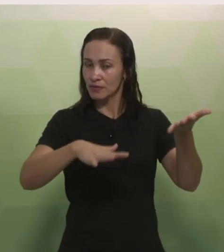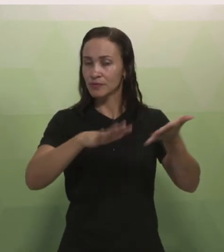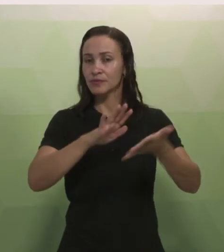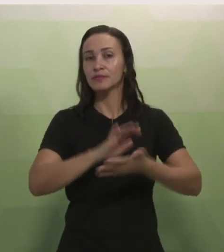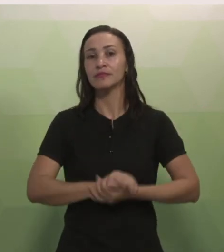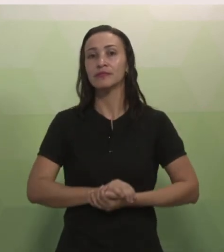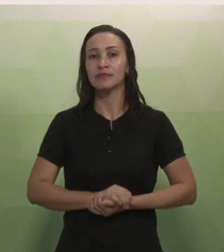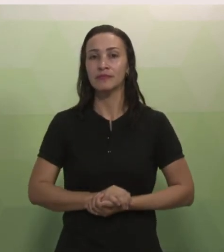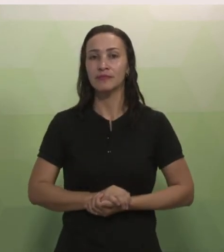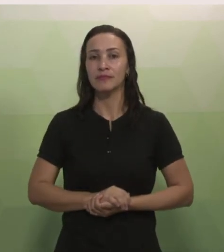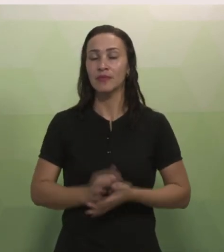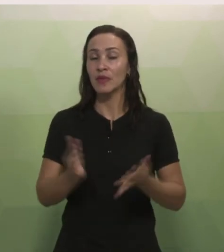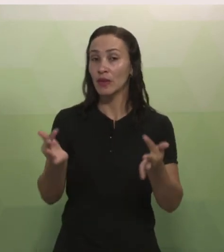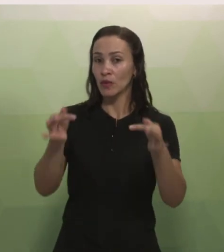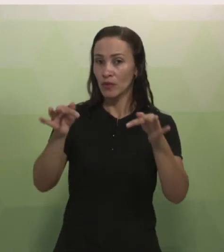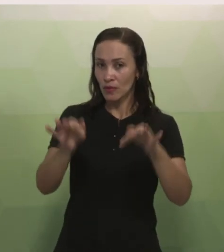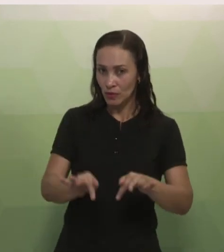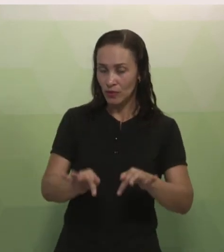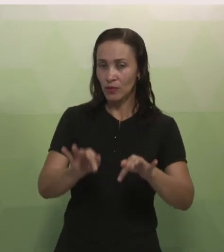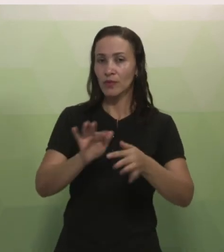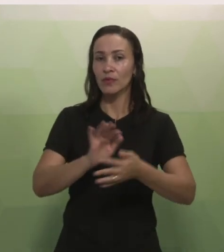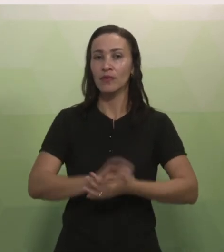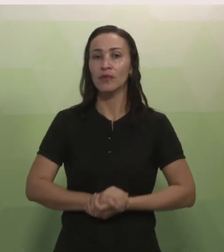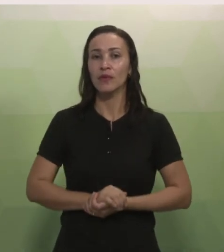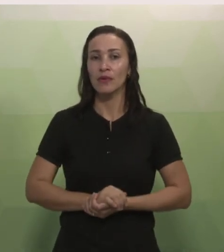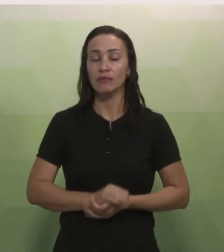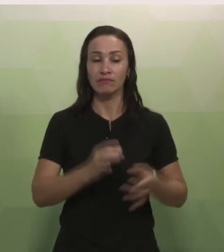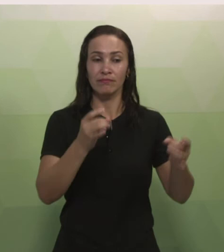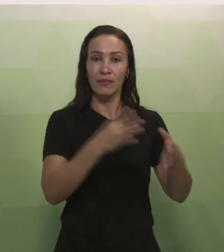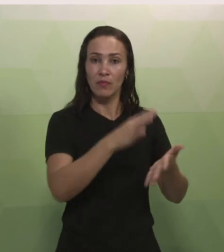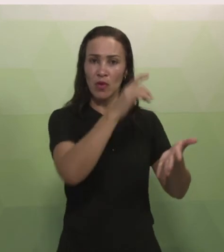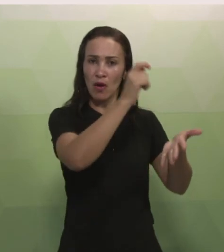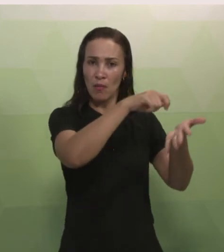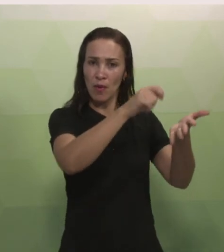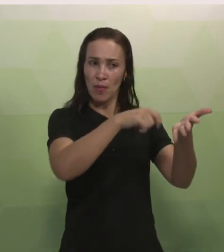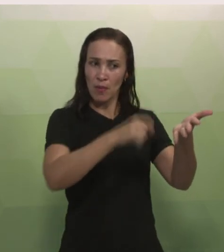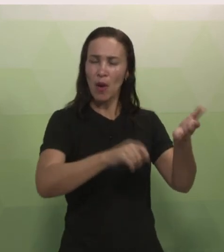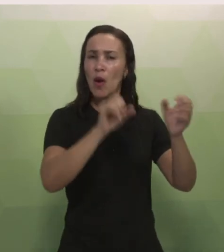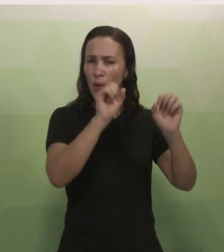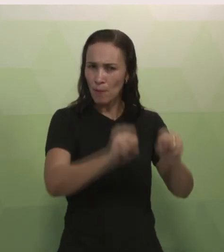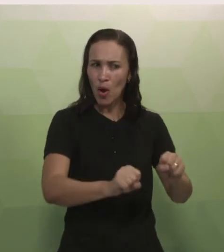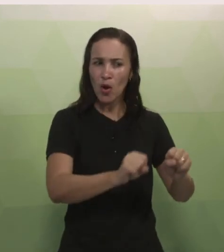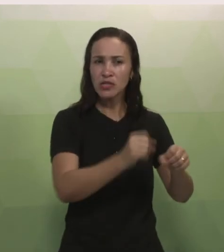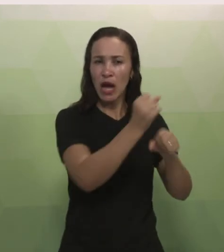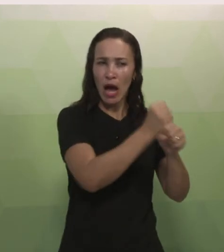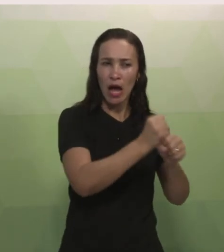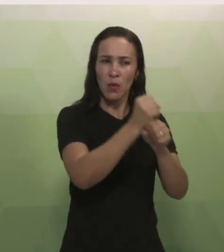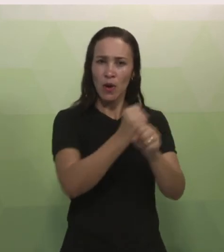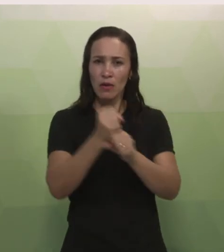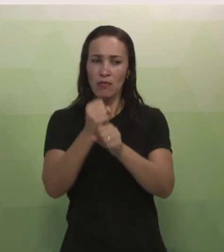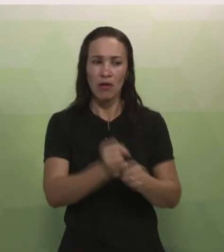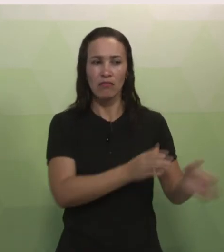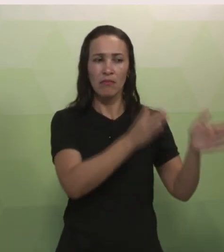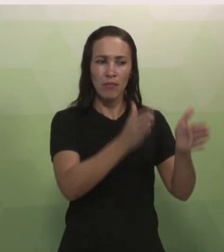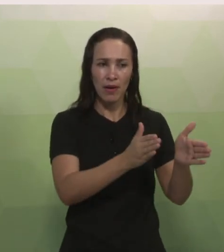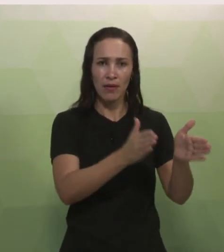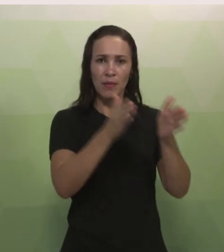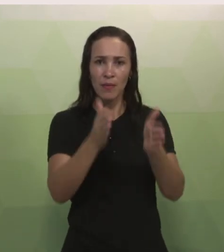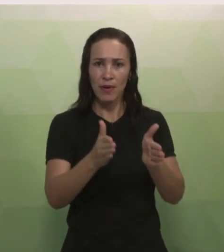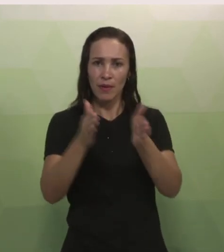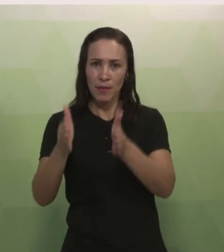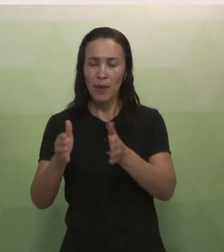suas atividades. E no final que você faz esse formulário, você pode fazer por etapa